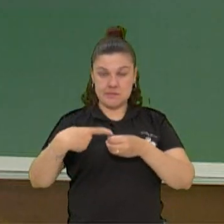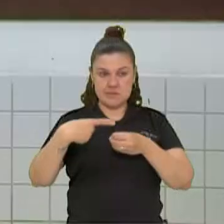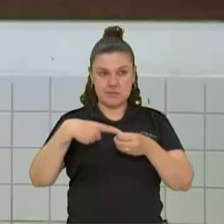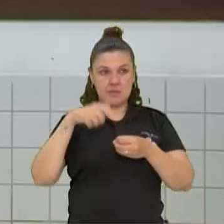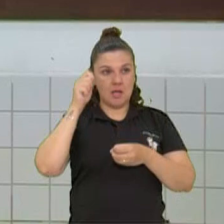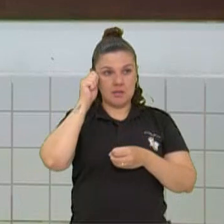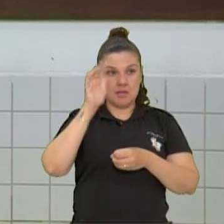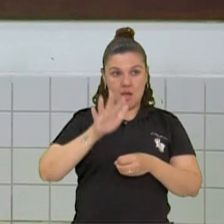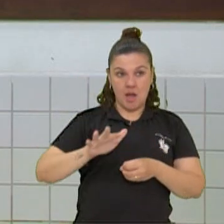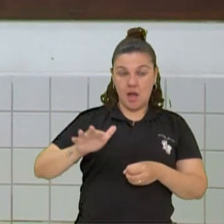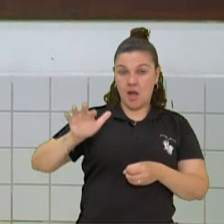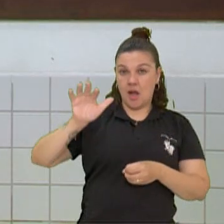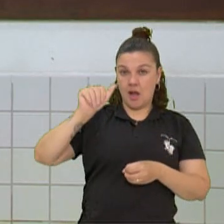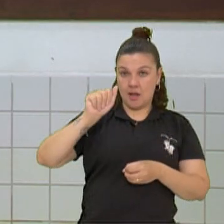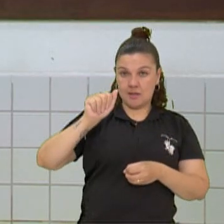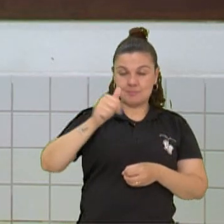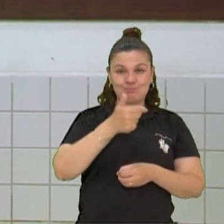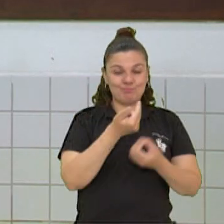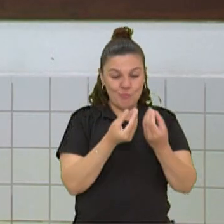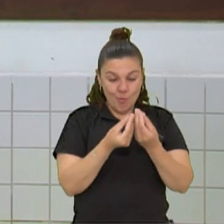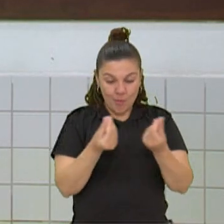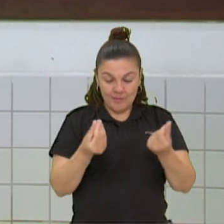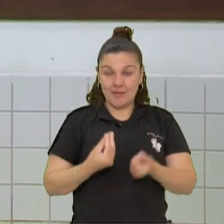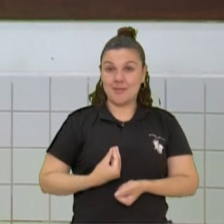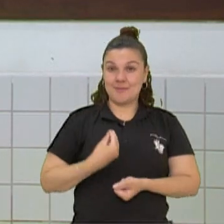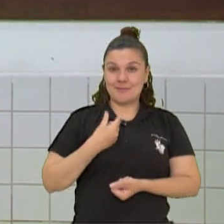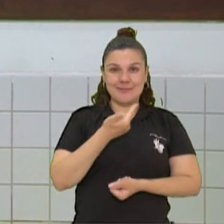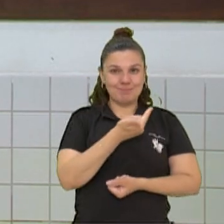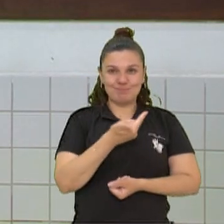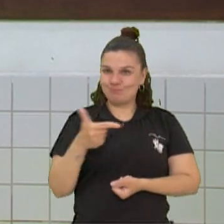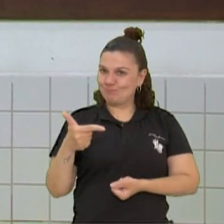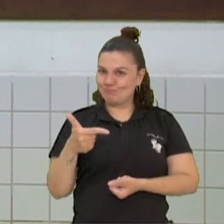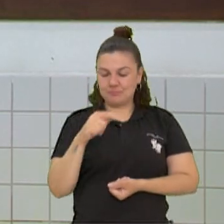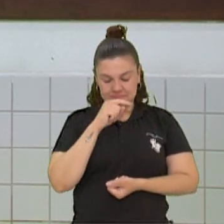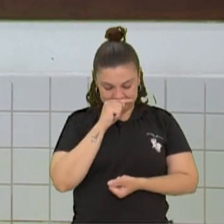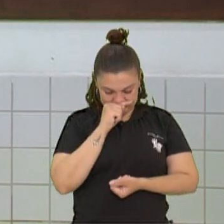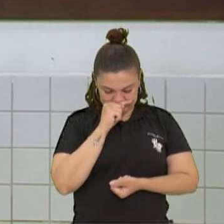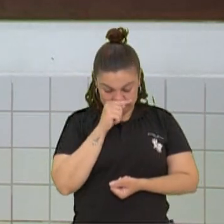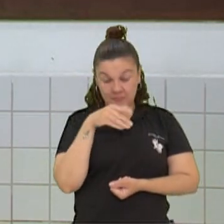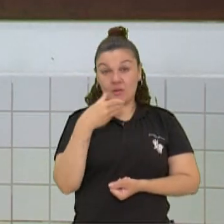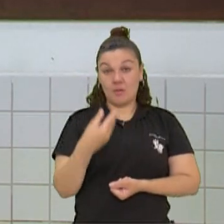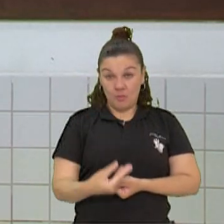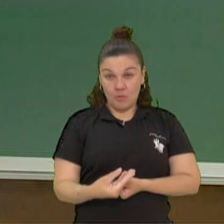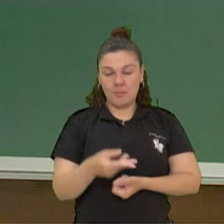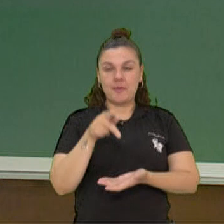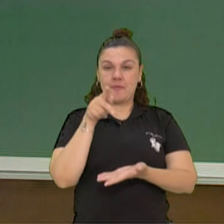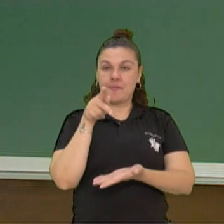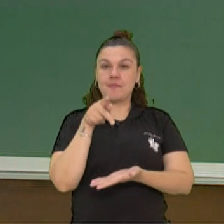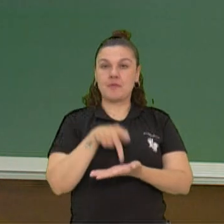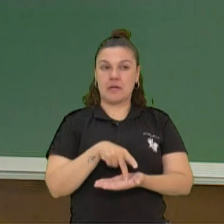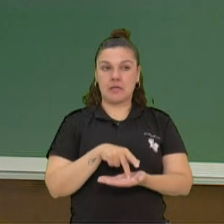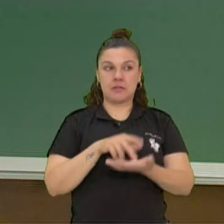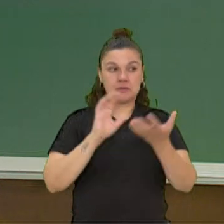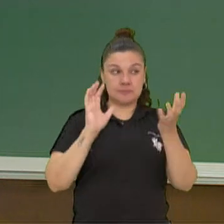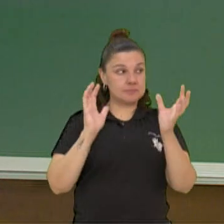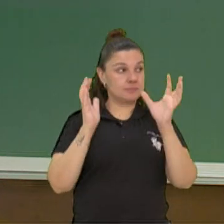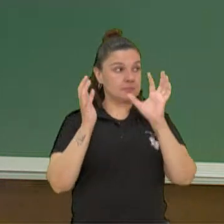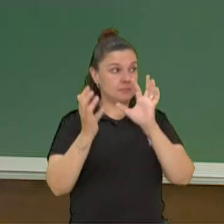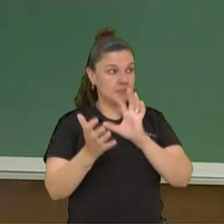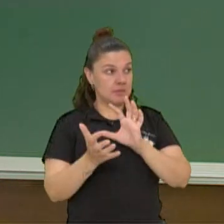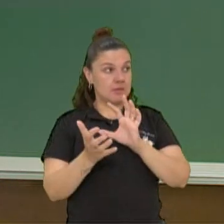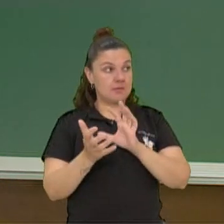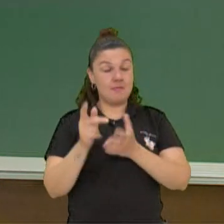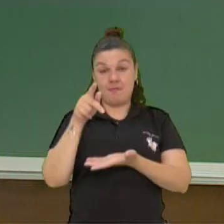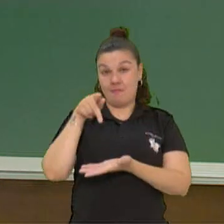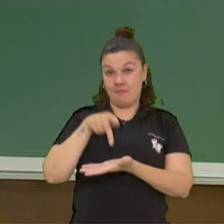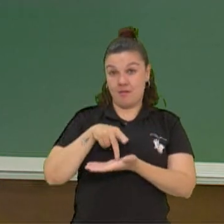apresentam uma qualidade de vida precária, para a gente ver como encontra essa situação. Coincidentemente, aí